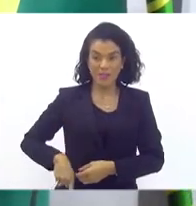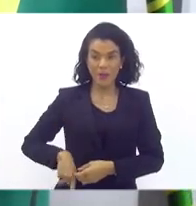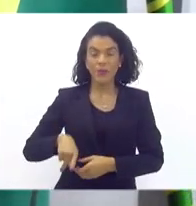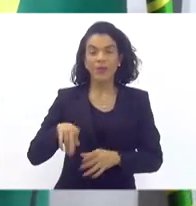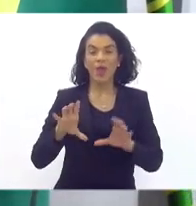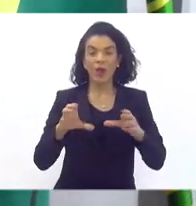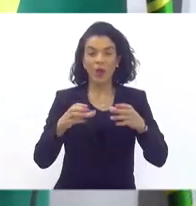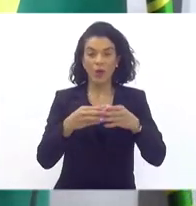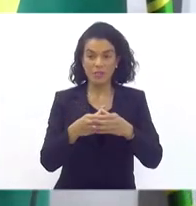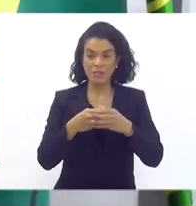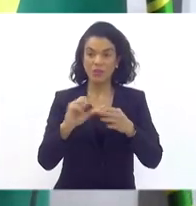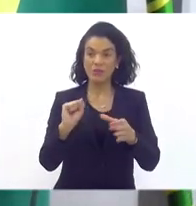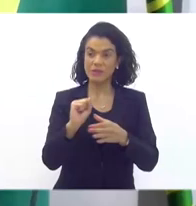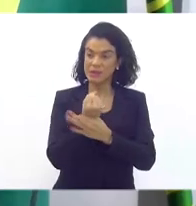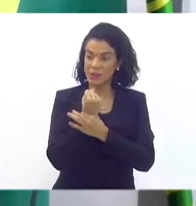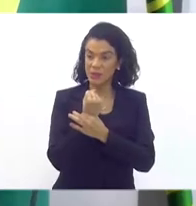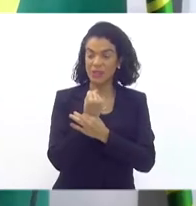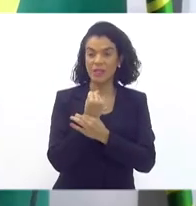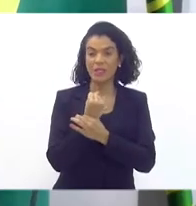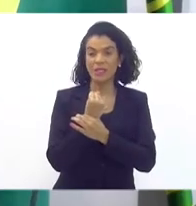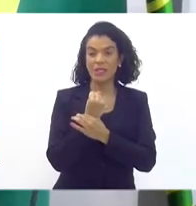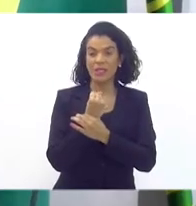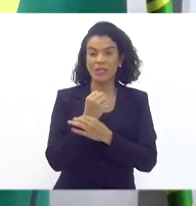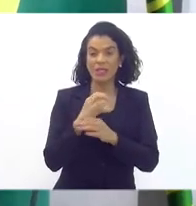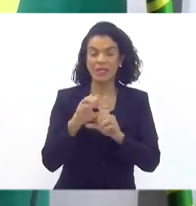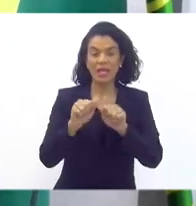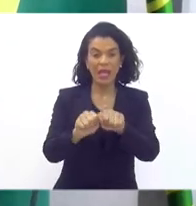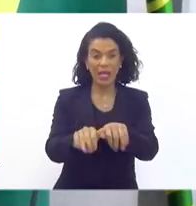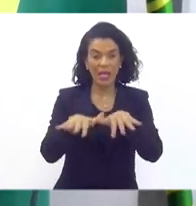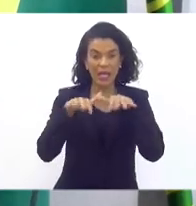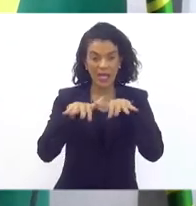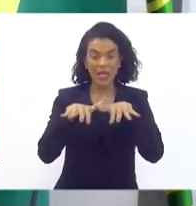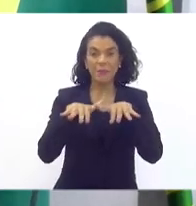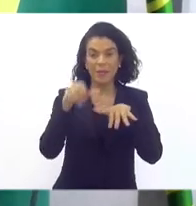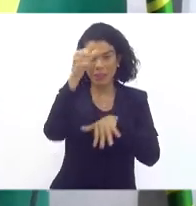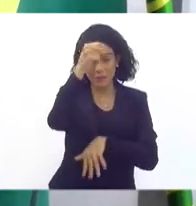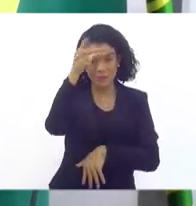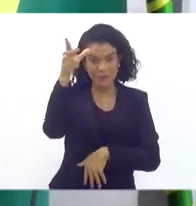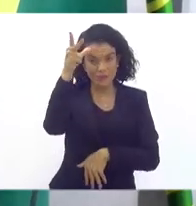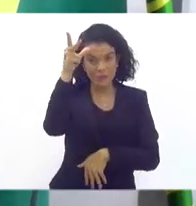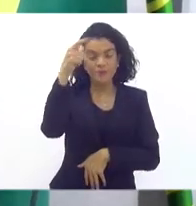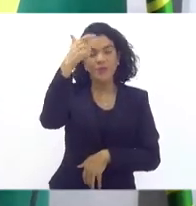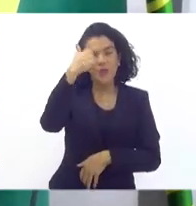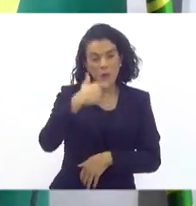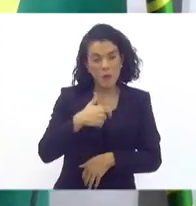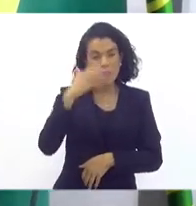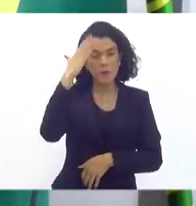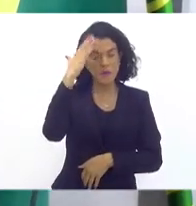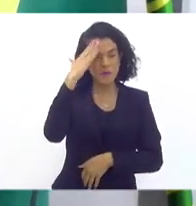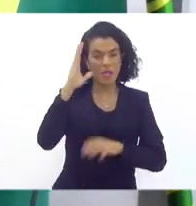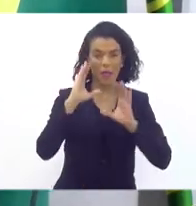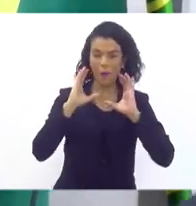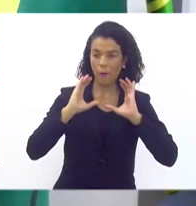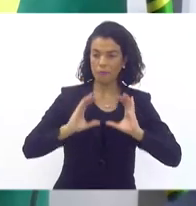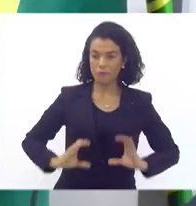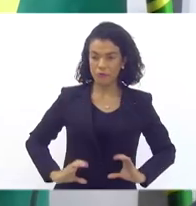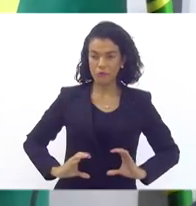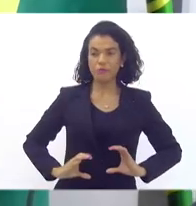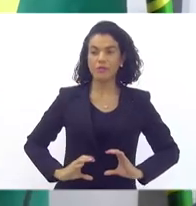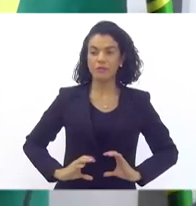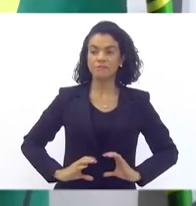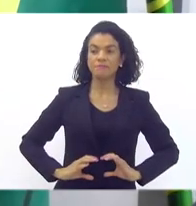da Câmara Municipal então mais uma vez eu sei que tem sido a conduta de vossa excelência